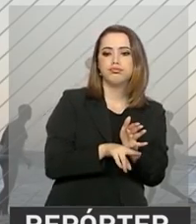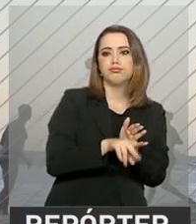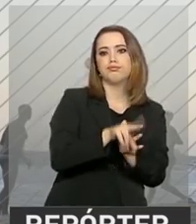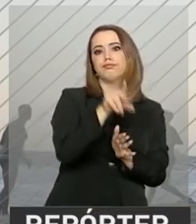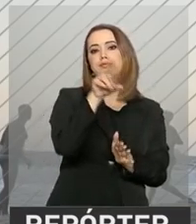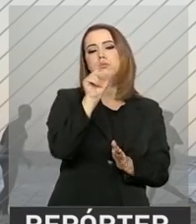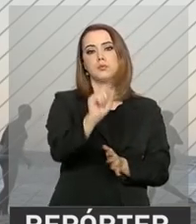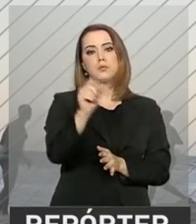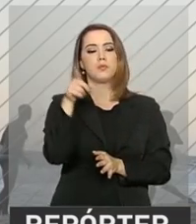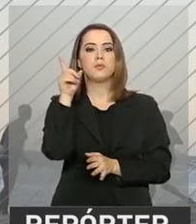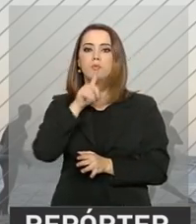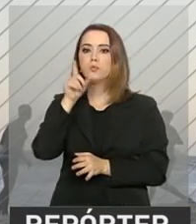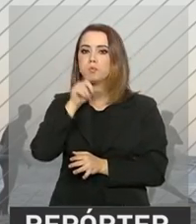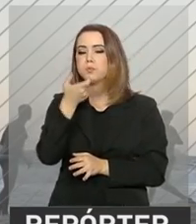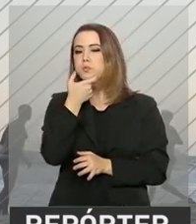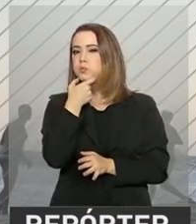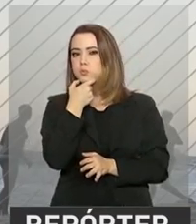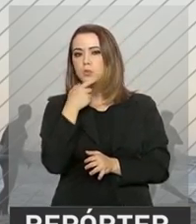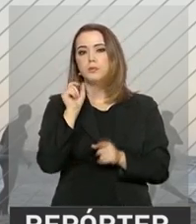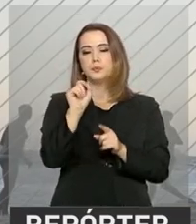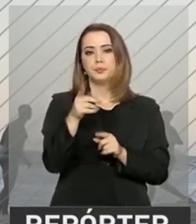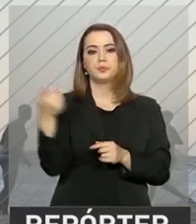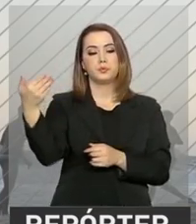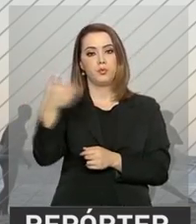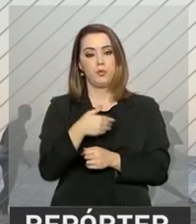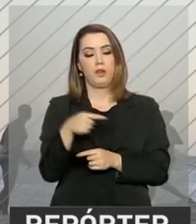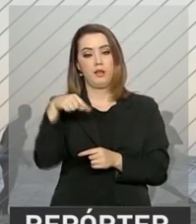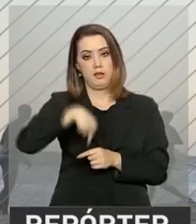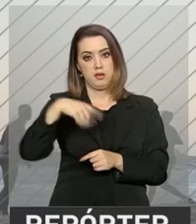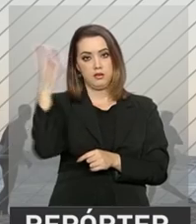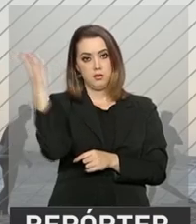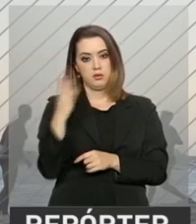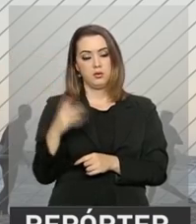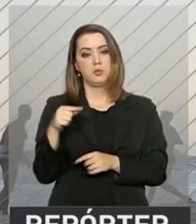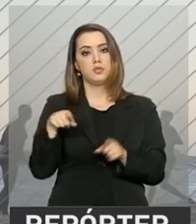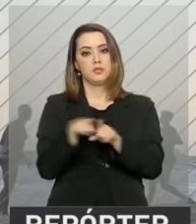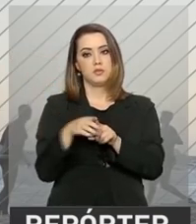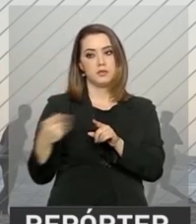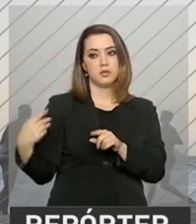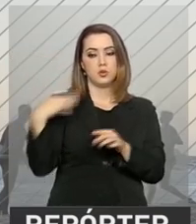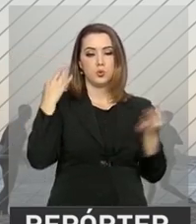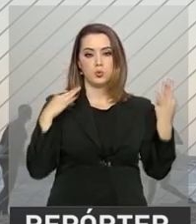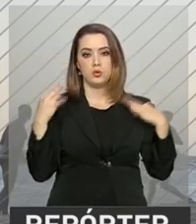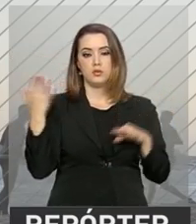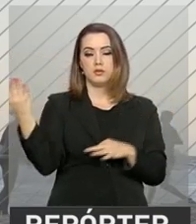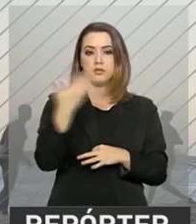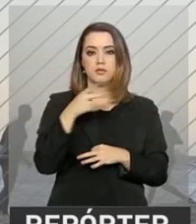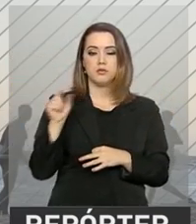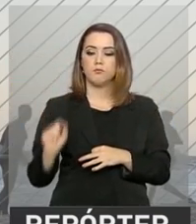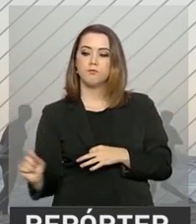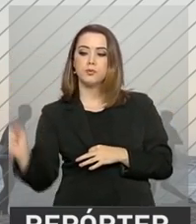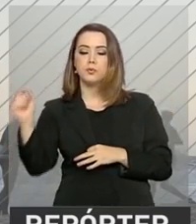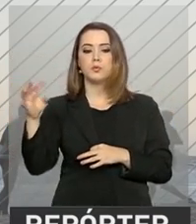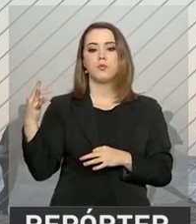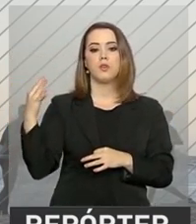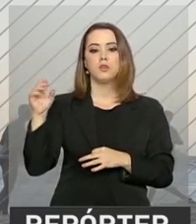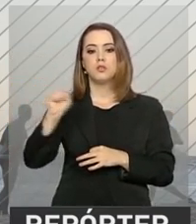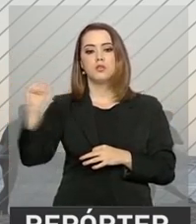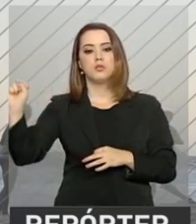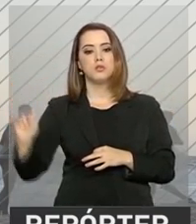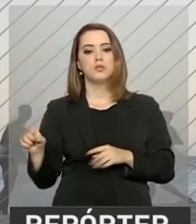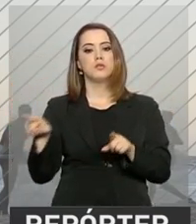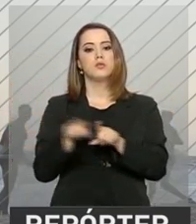da Inglaterra a maioria do público interno veio dos Sudeste seguido do Nordeste com 18,5 e da